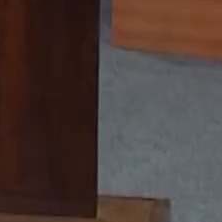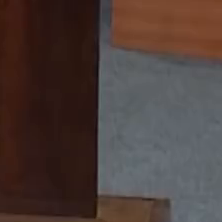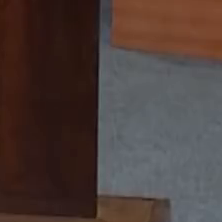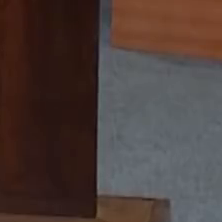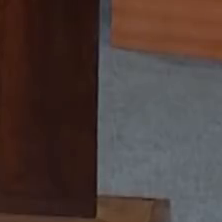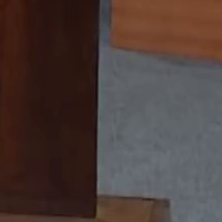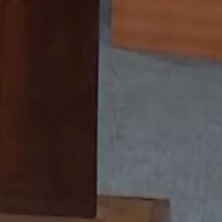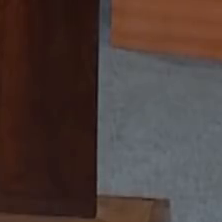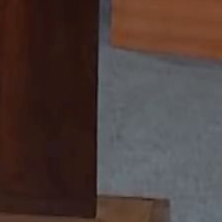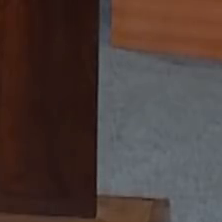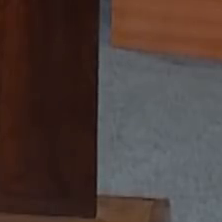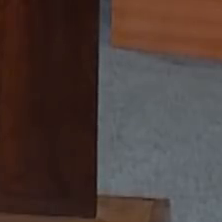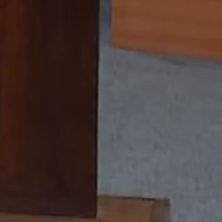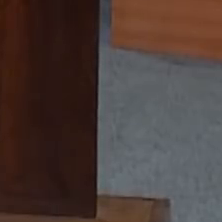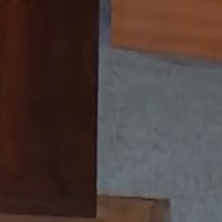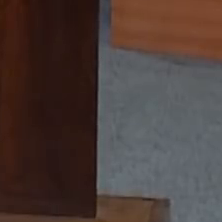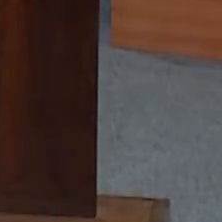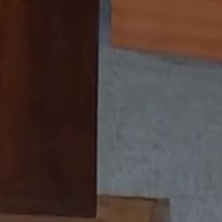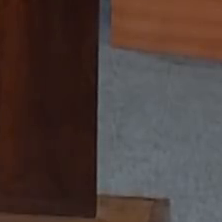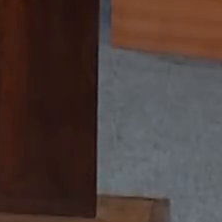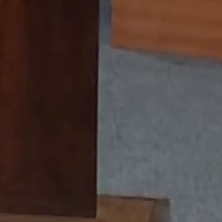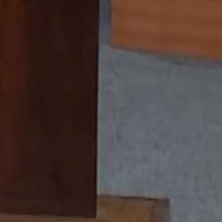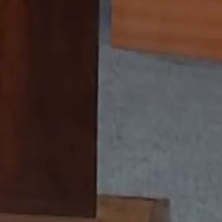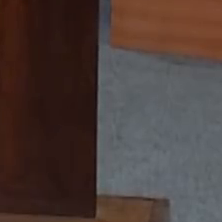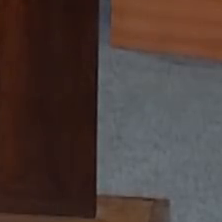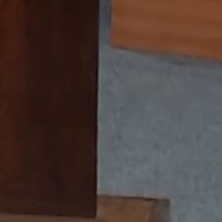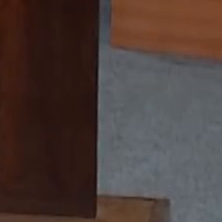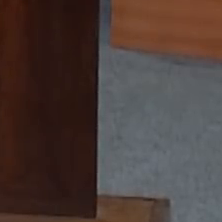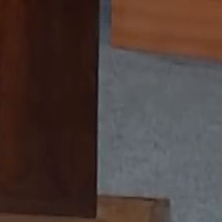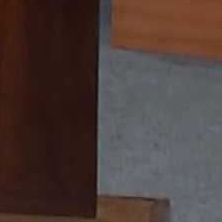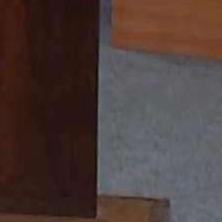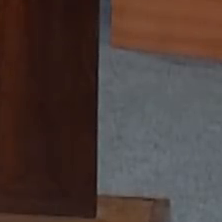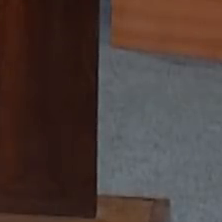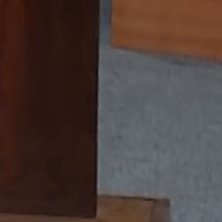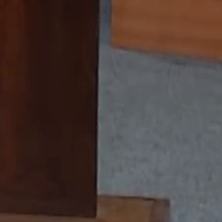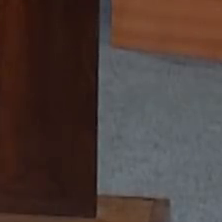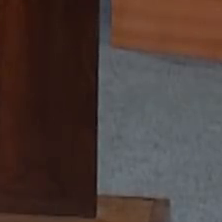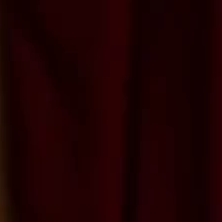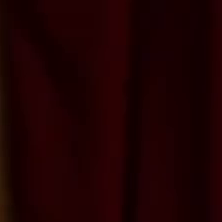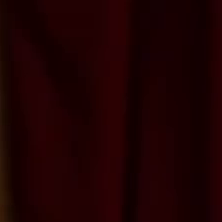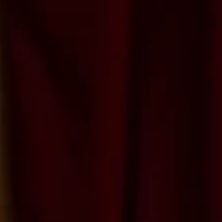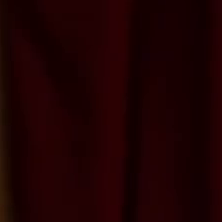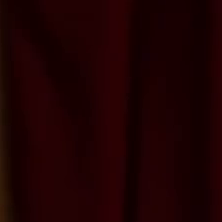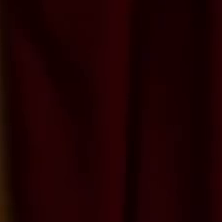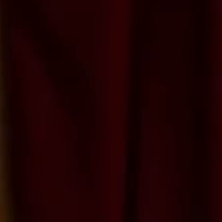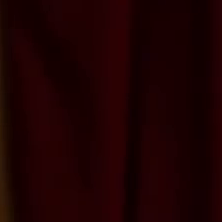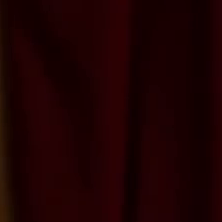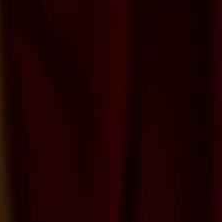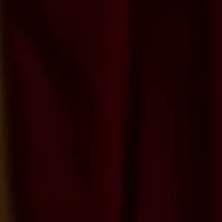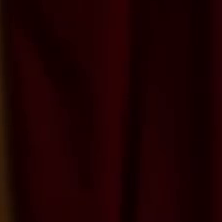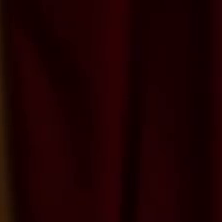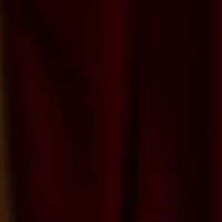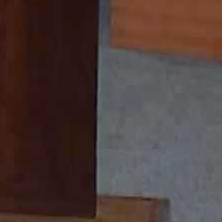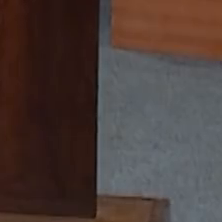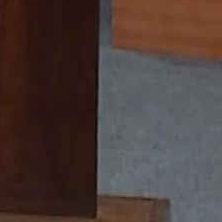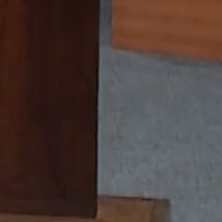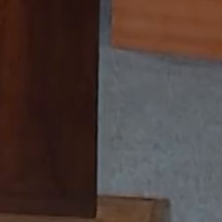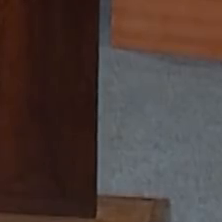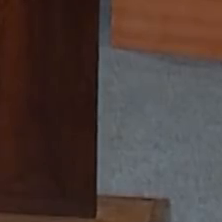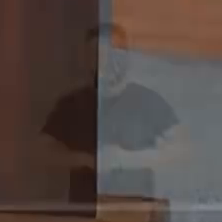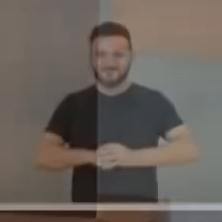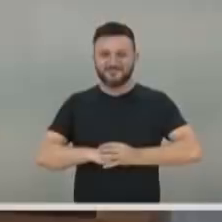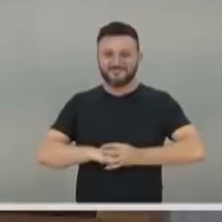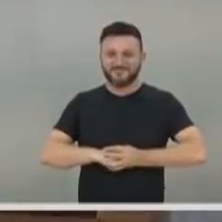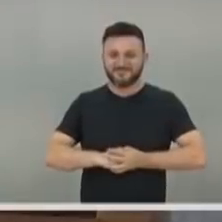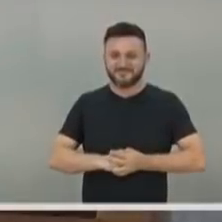distanciamento físico, psíquico e emocional. E é isso que nós vamos refletir esta noite. Nós estamos vivendo o